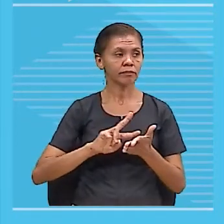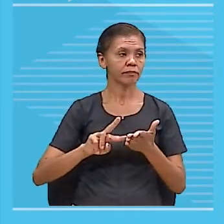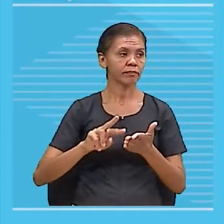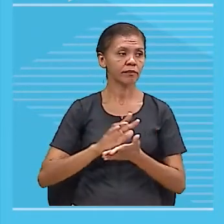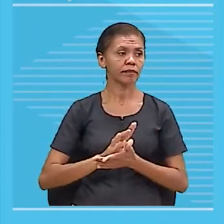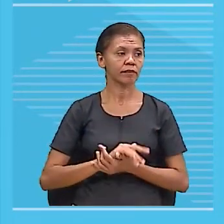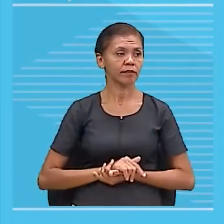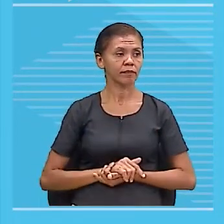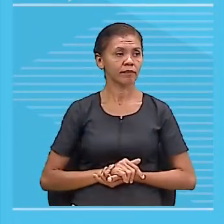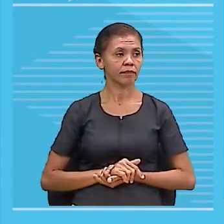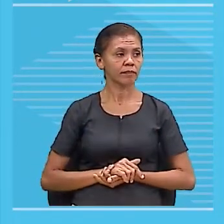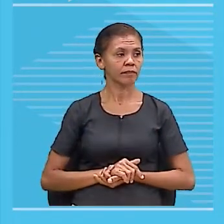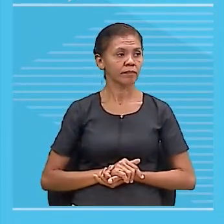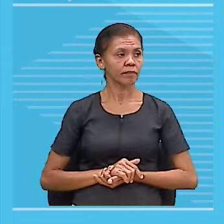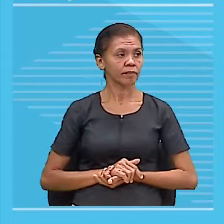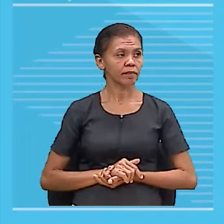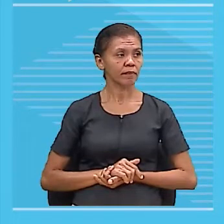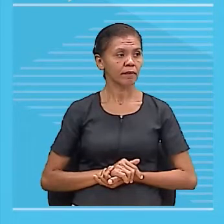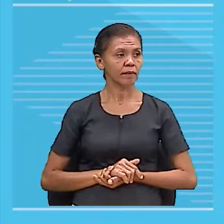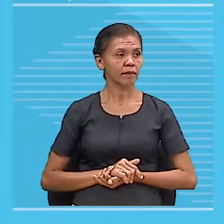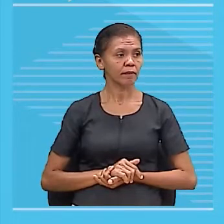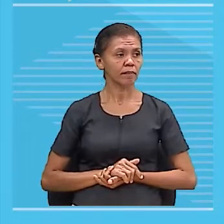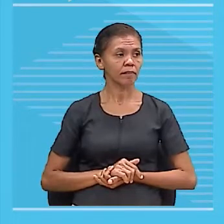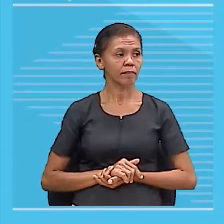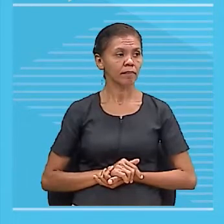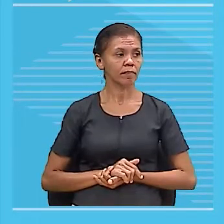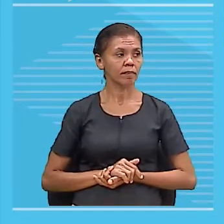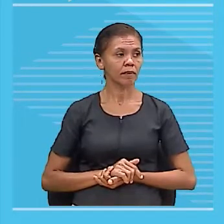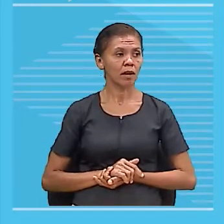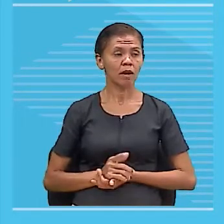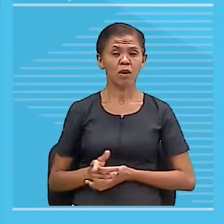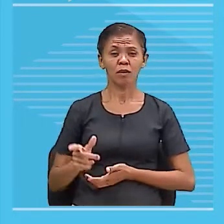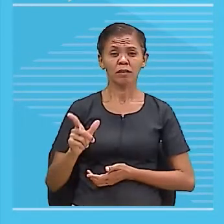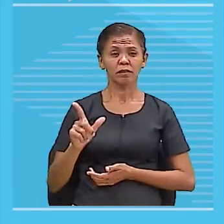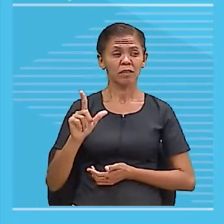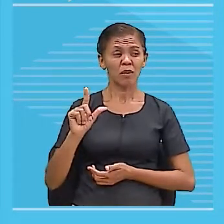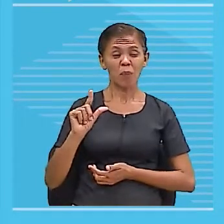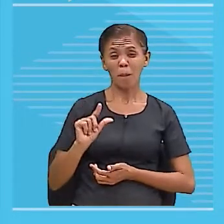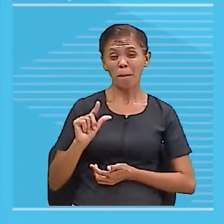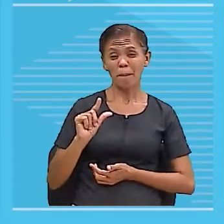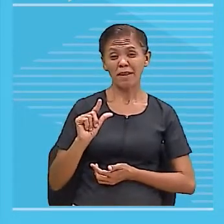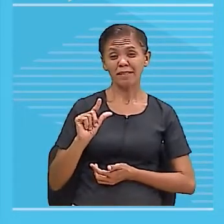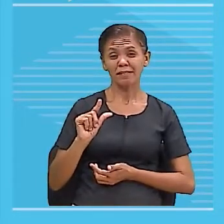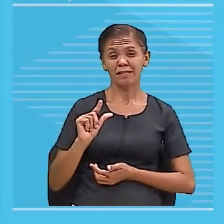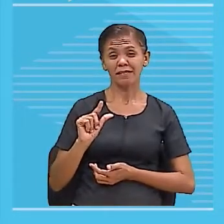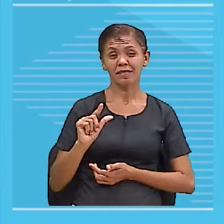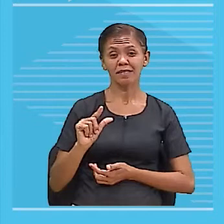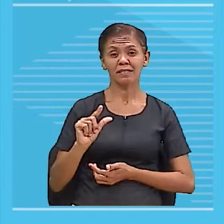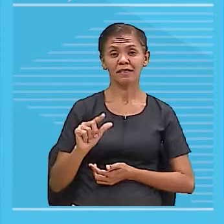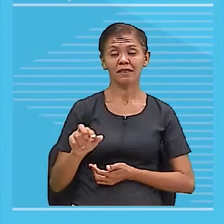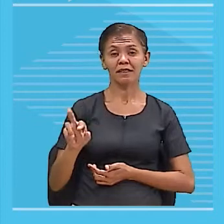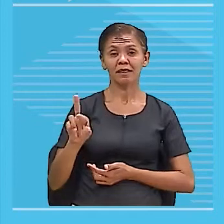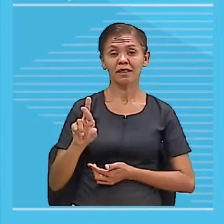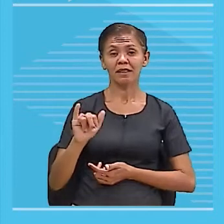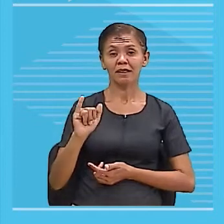o menor, o que possui menor rigidez dielétrica, é o ar. Você observa que